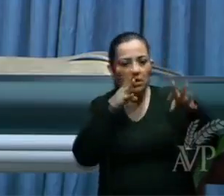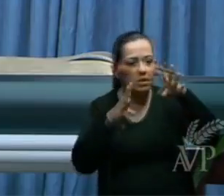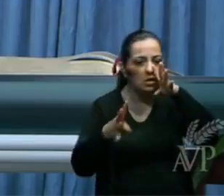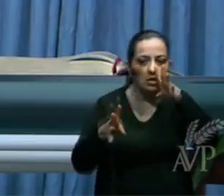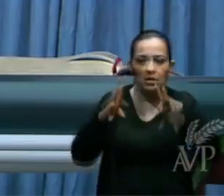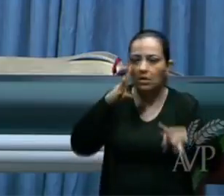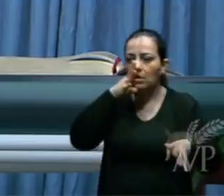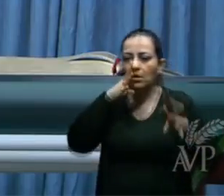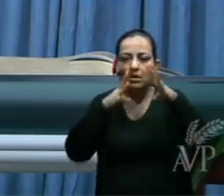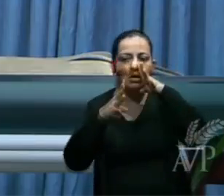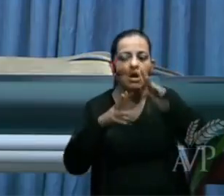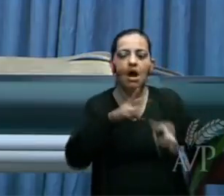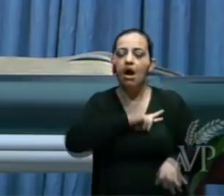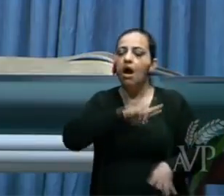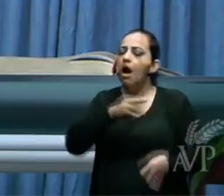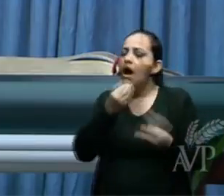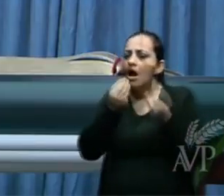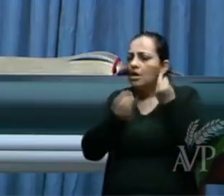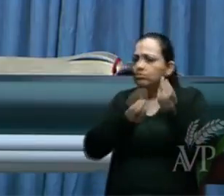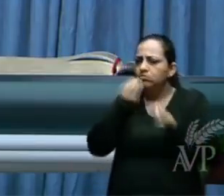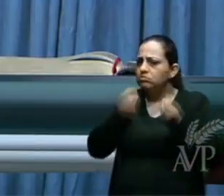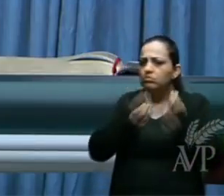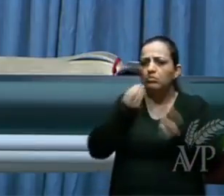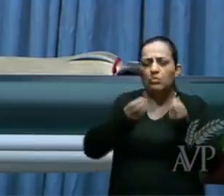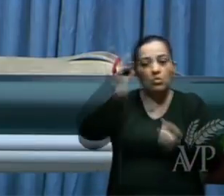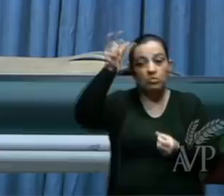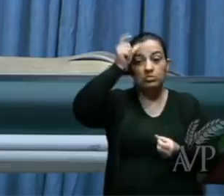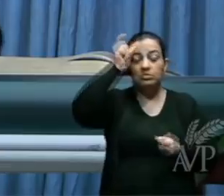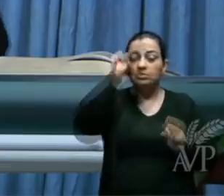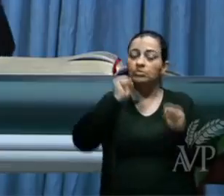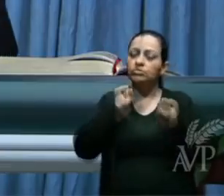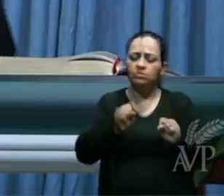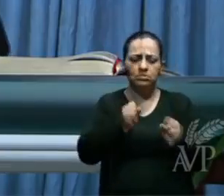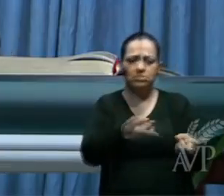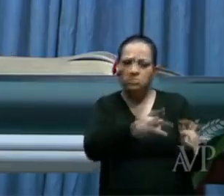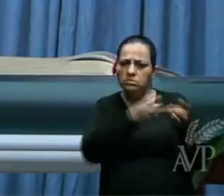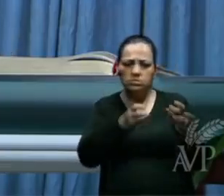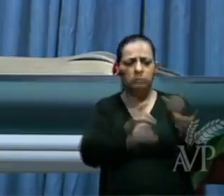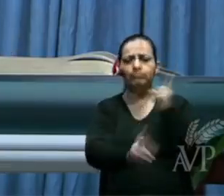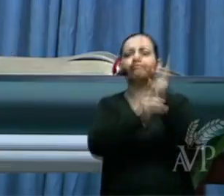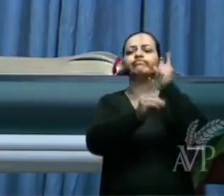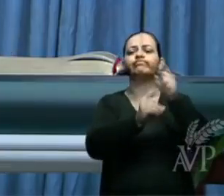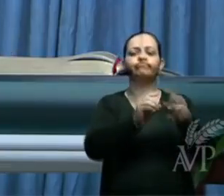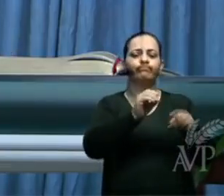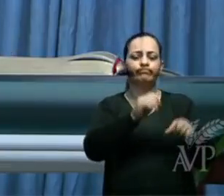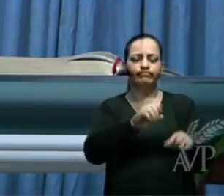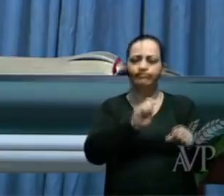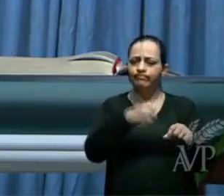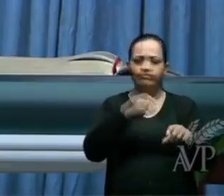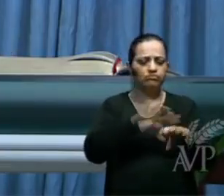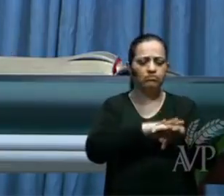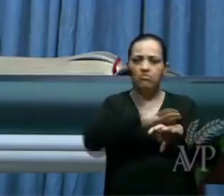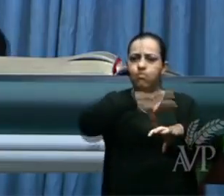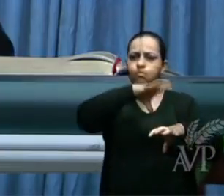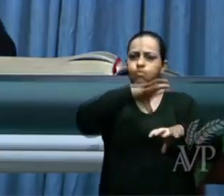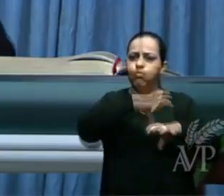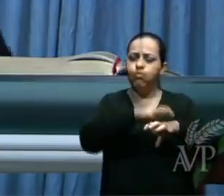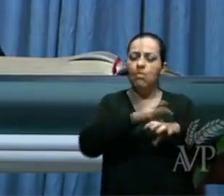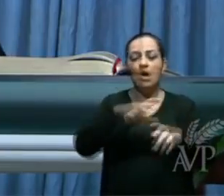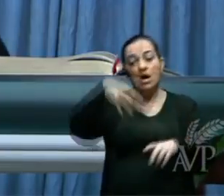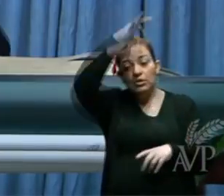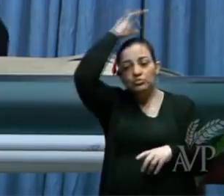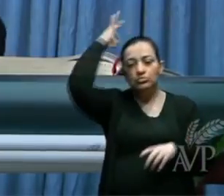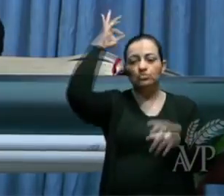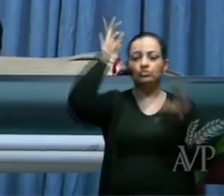como que o diabo pode ser descoberto por um sinal físico e o anjo